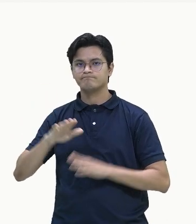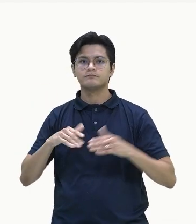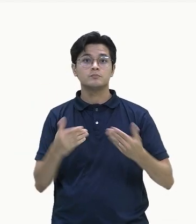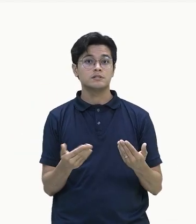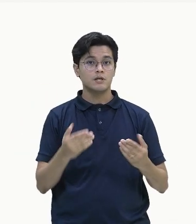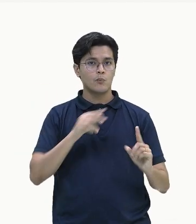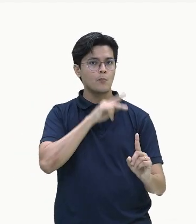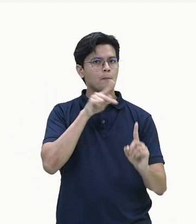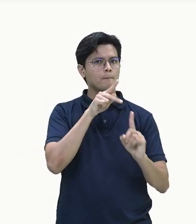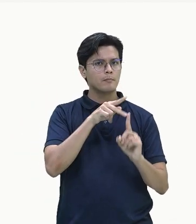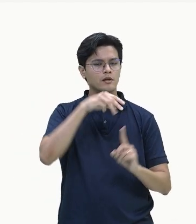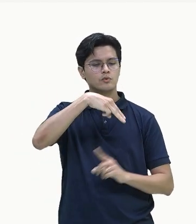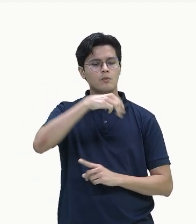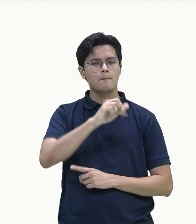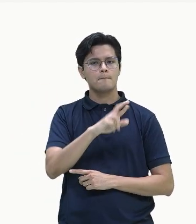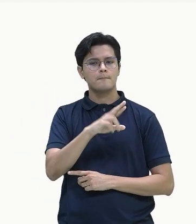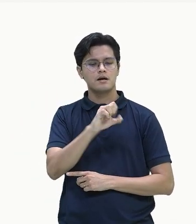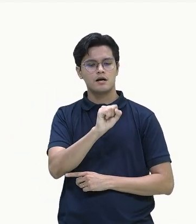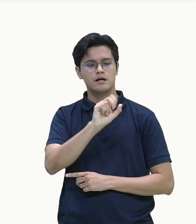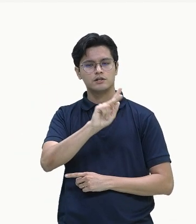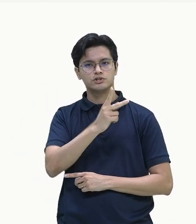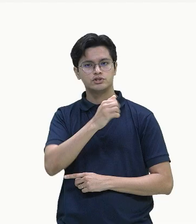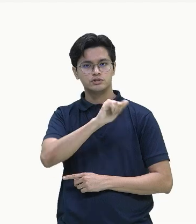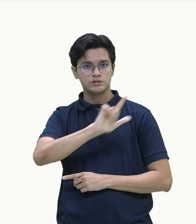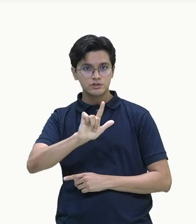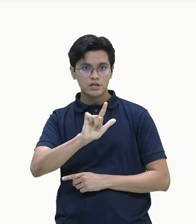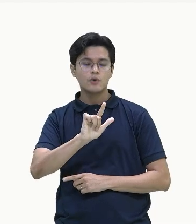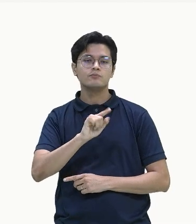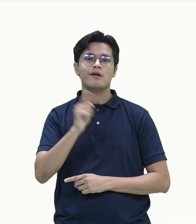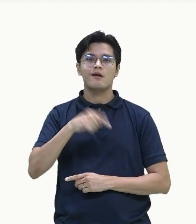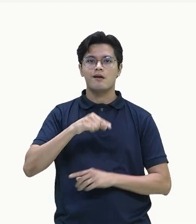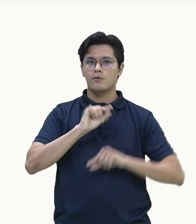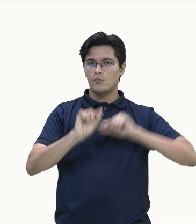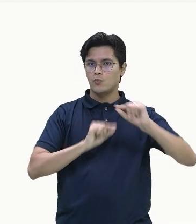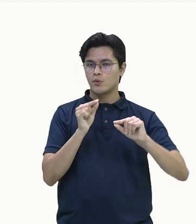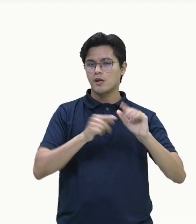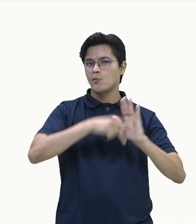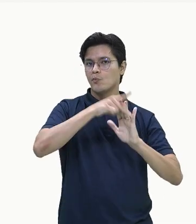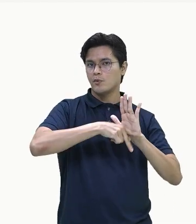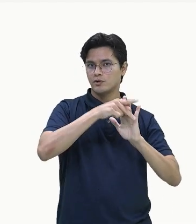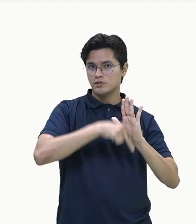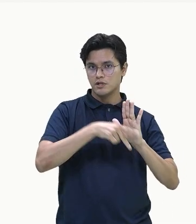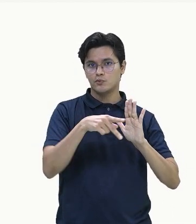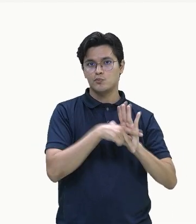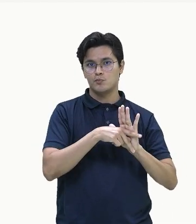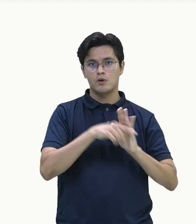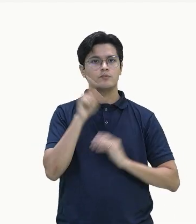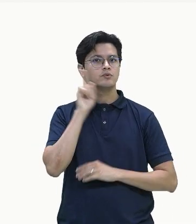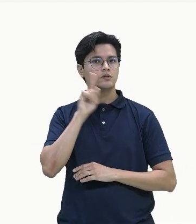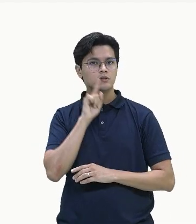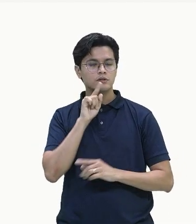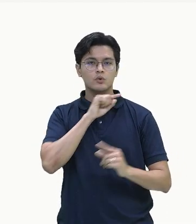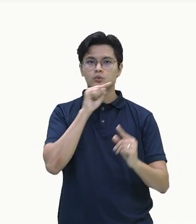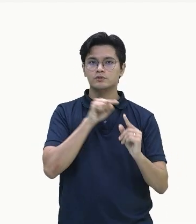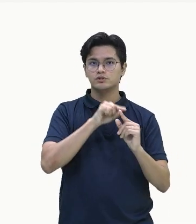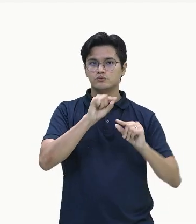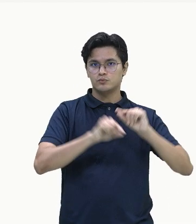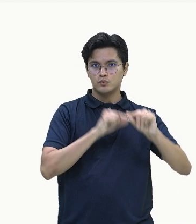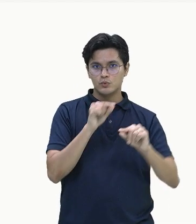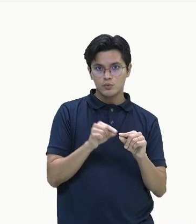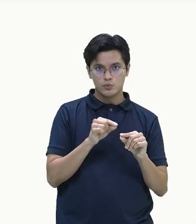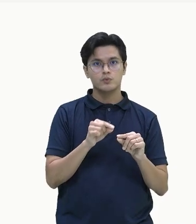um programa dos Estados Unidos para reconstruir a Europa Ocidental, que ficou destruída